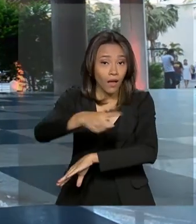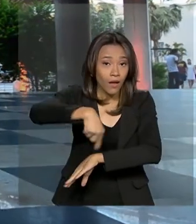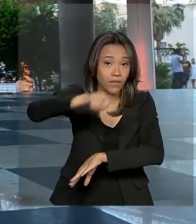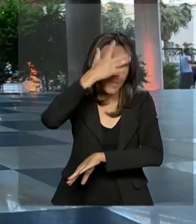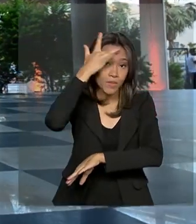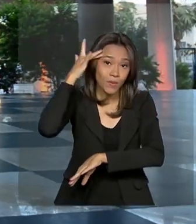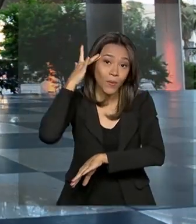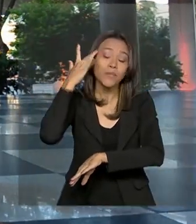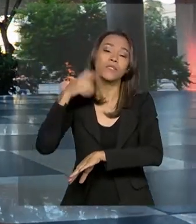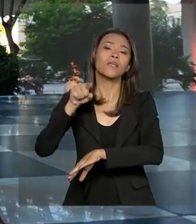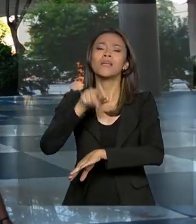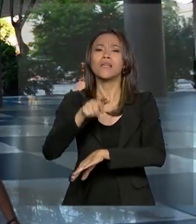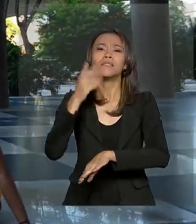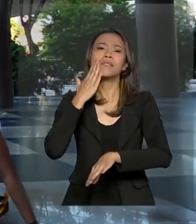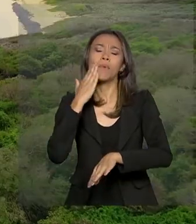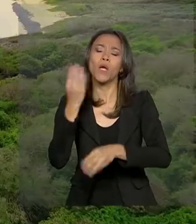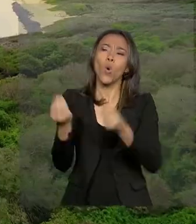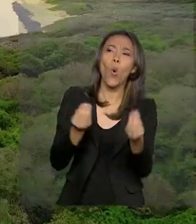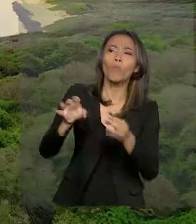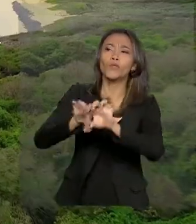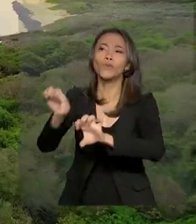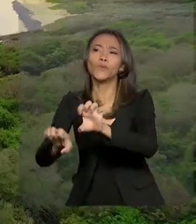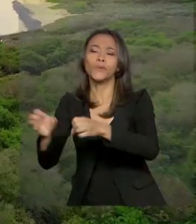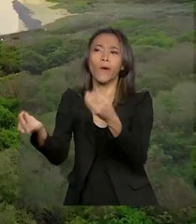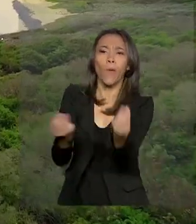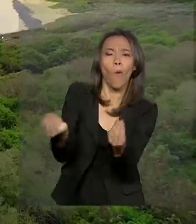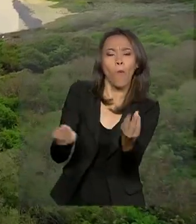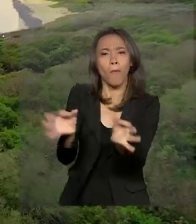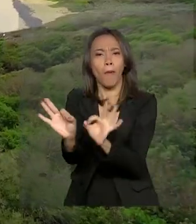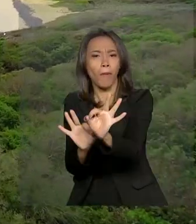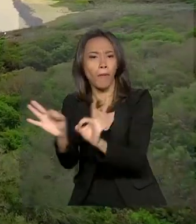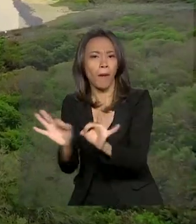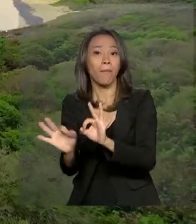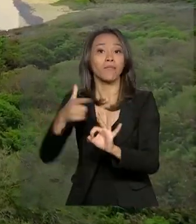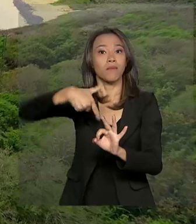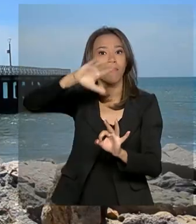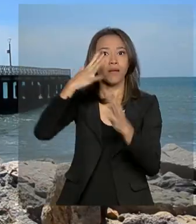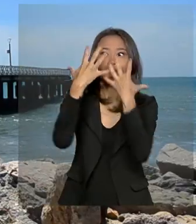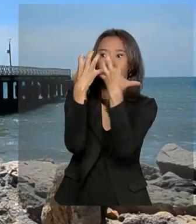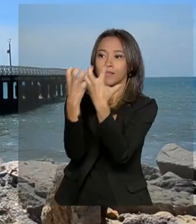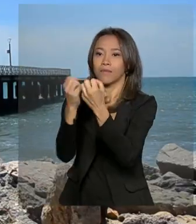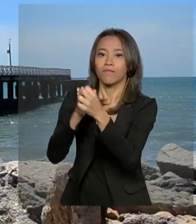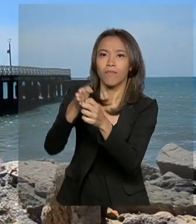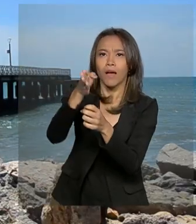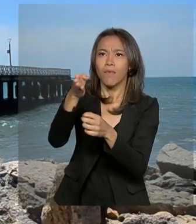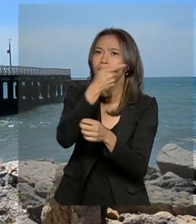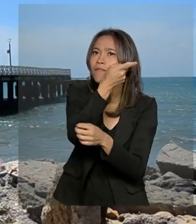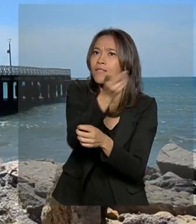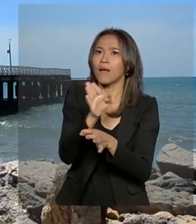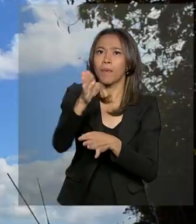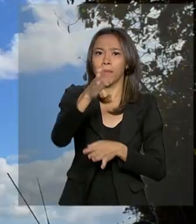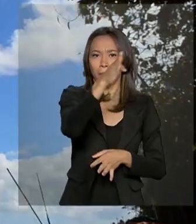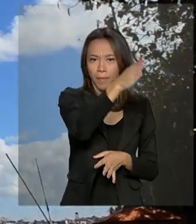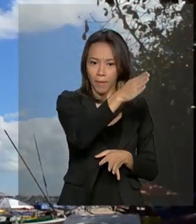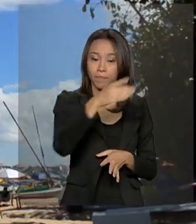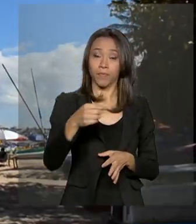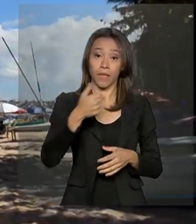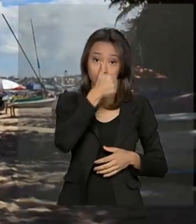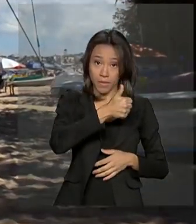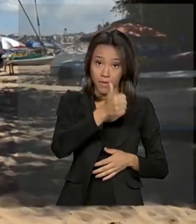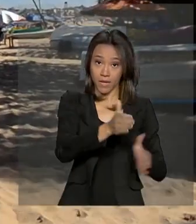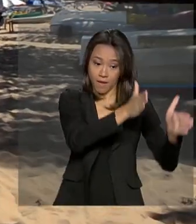levantamento dos investimentos necessários para tornar os destinos mais atraentes. Na primeira fase do programa, foram